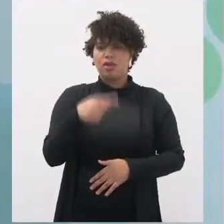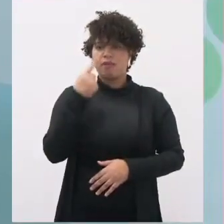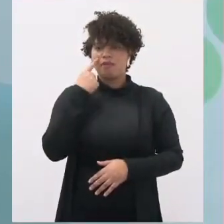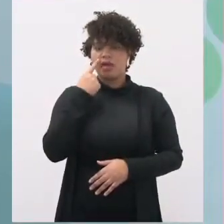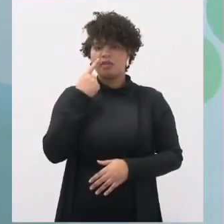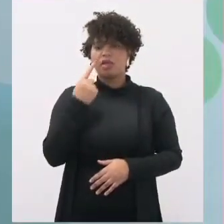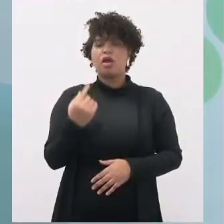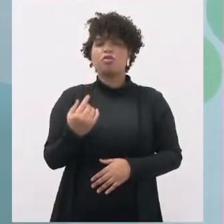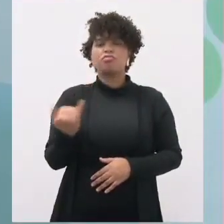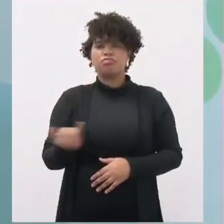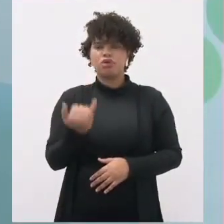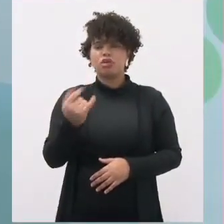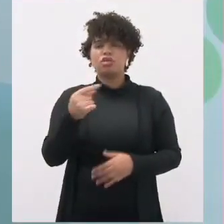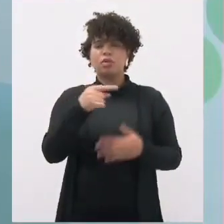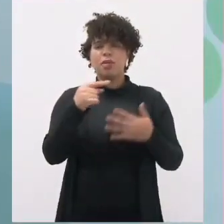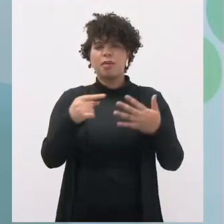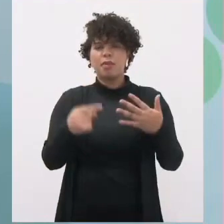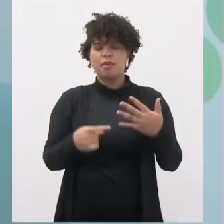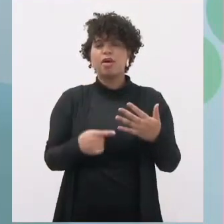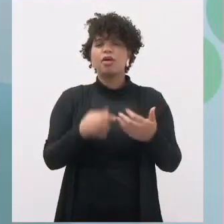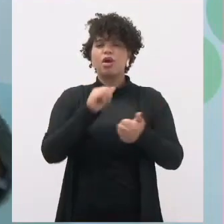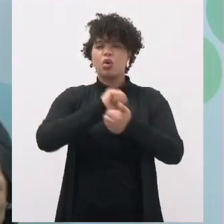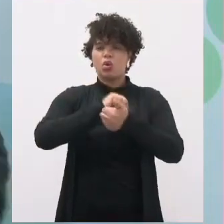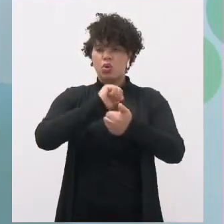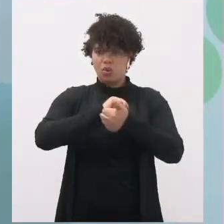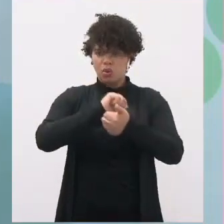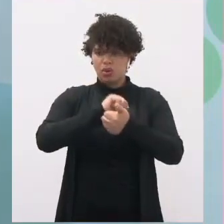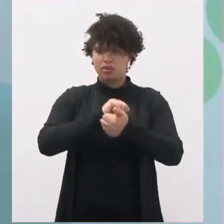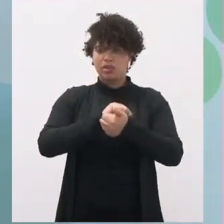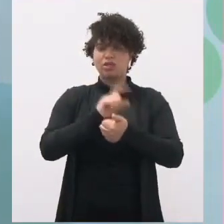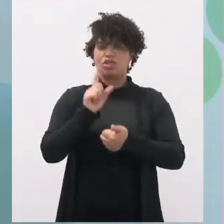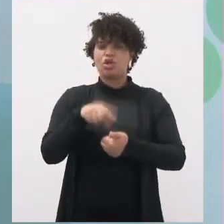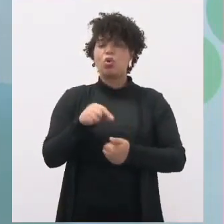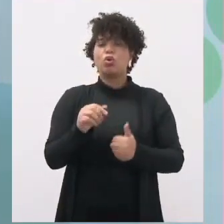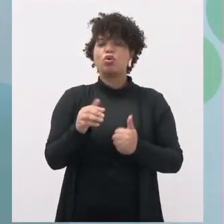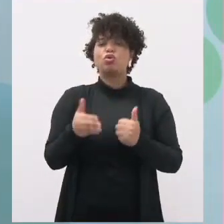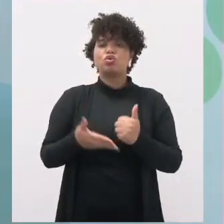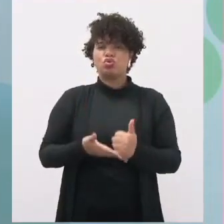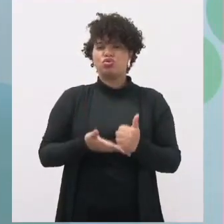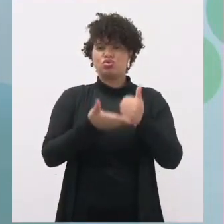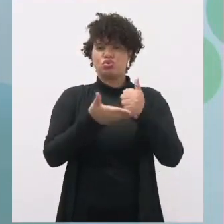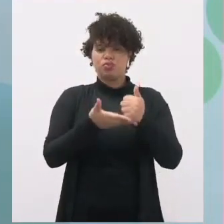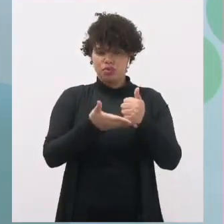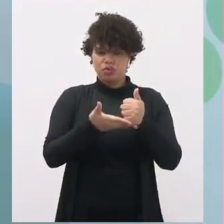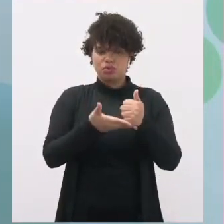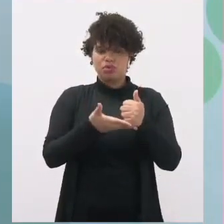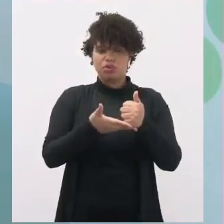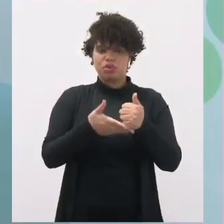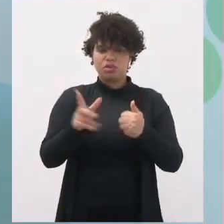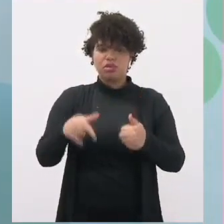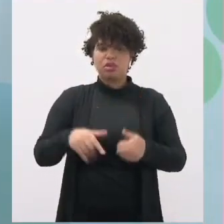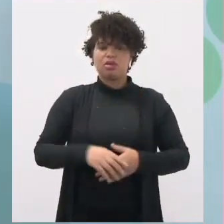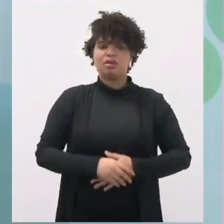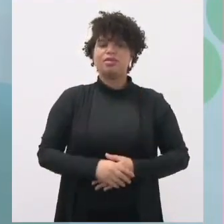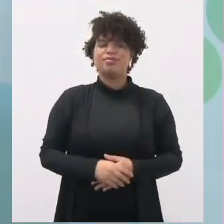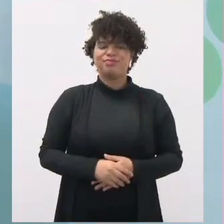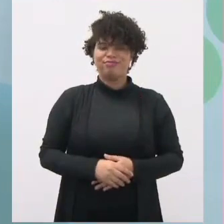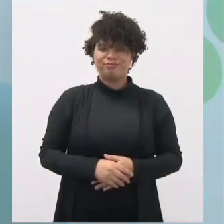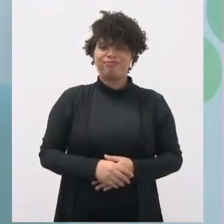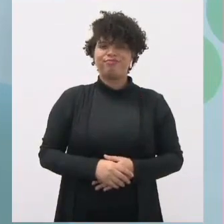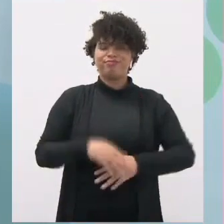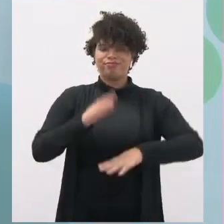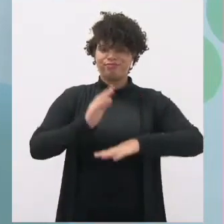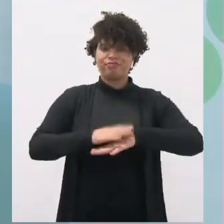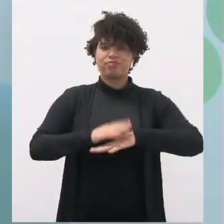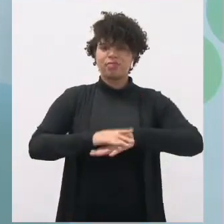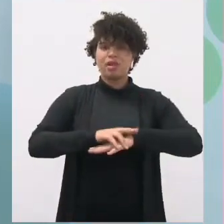elementos importantes na questão da qualidade, dando um suporte, e assim os professores trabalhar com várias práticas,